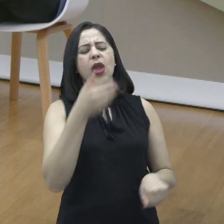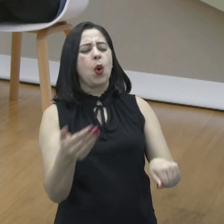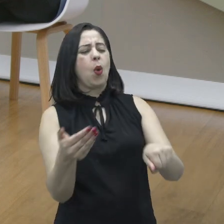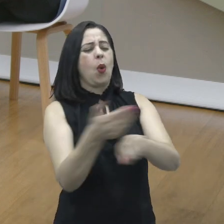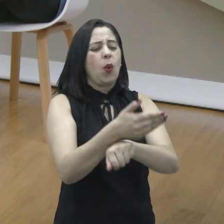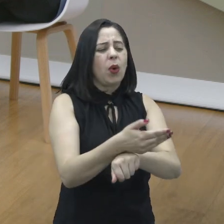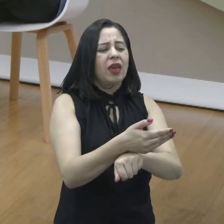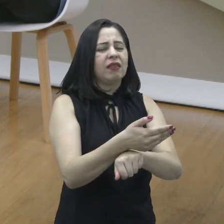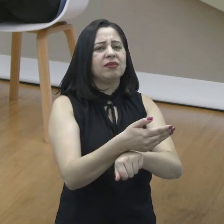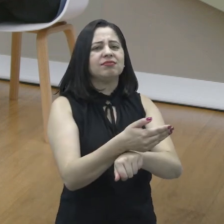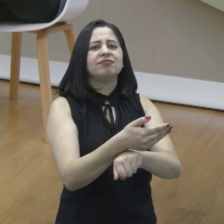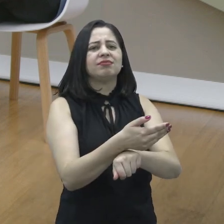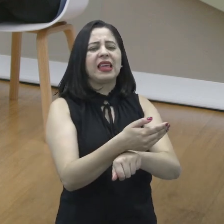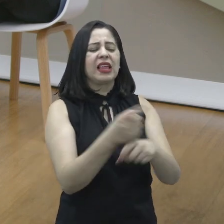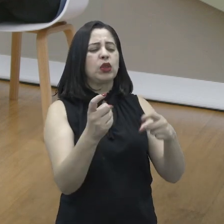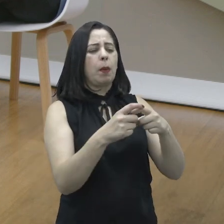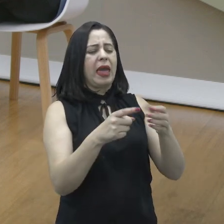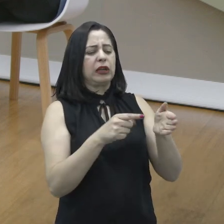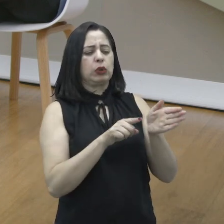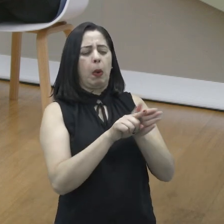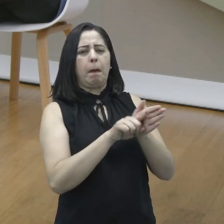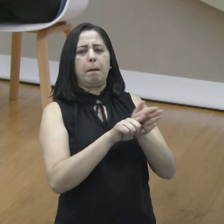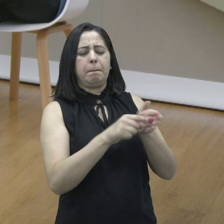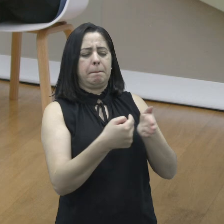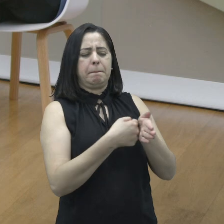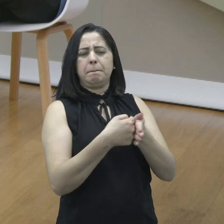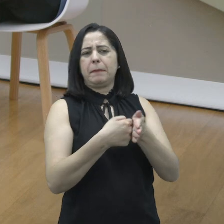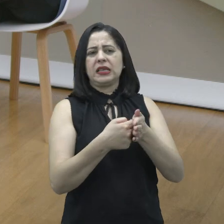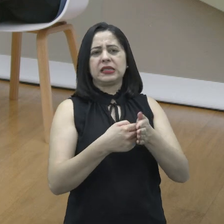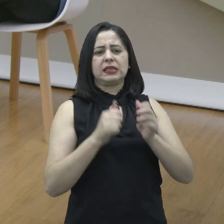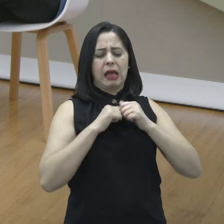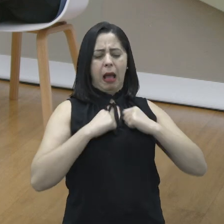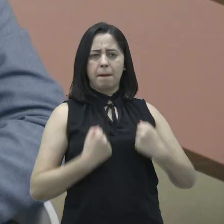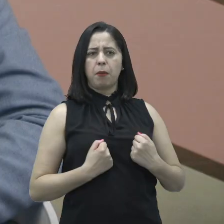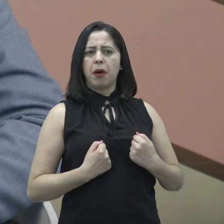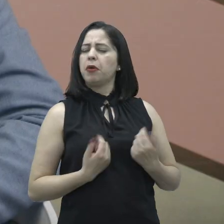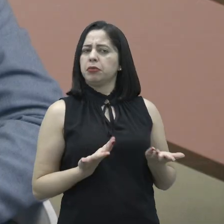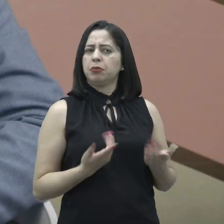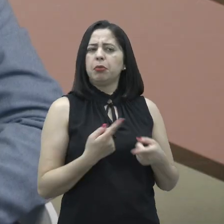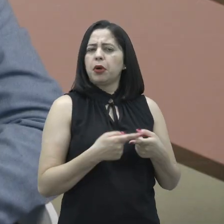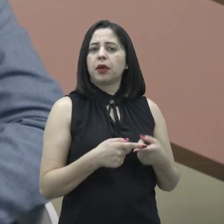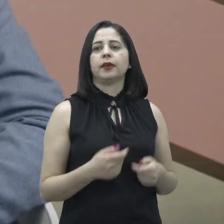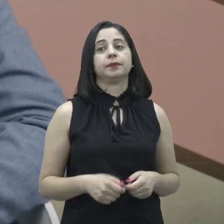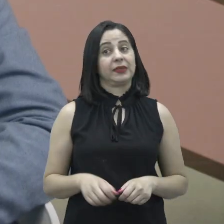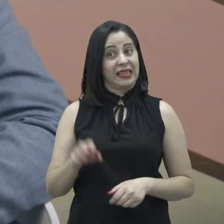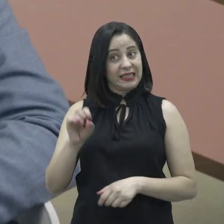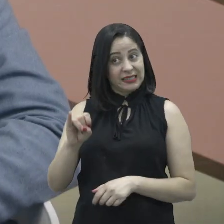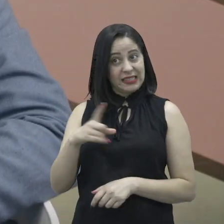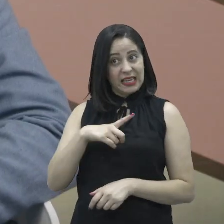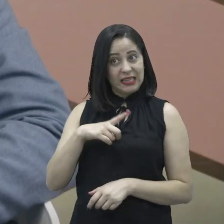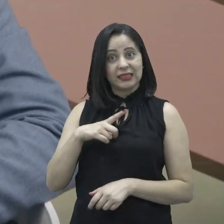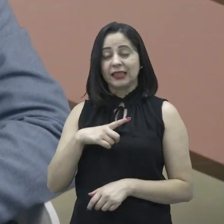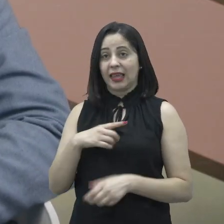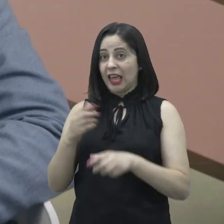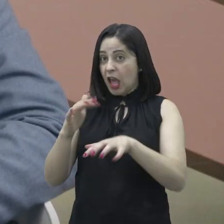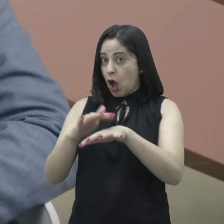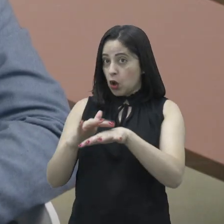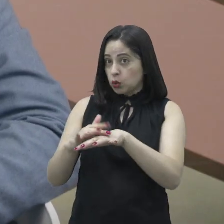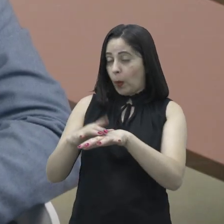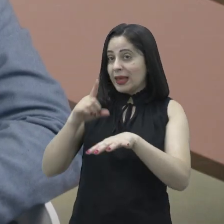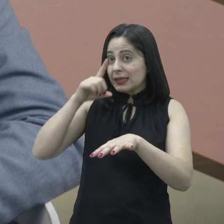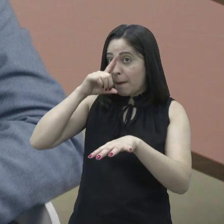como anda a saúde dos meus pulmões? Se você tem algum fator de risco, é muito importante você fazer essa avaliação.